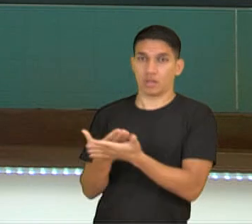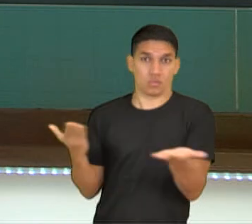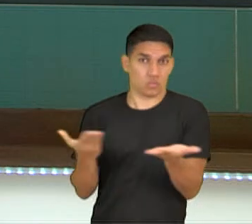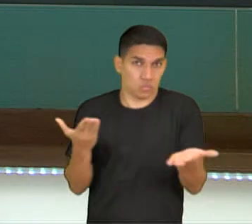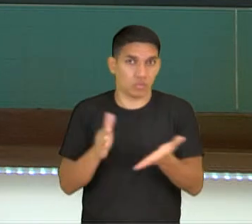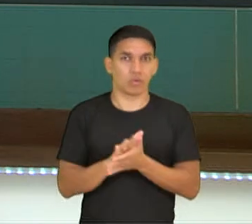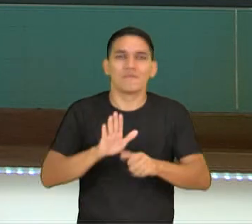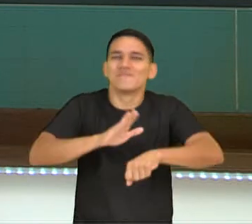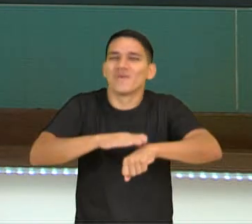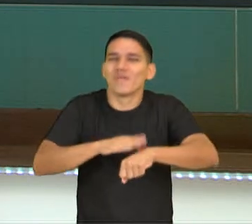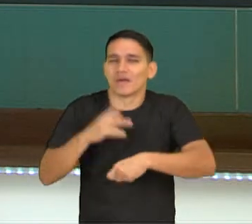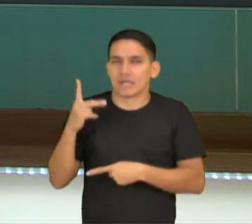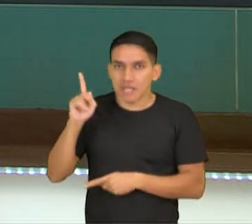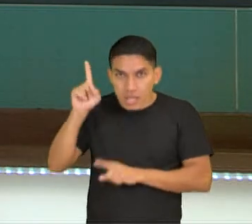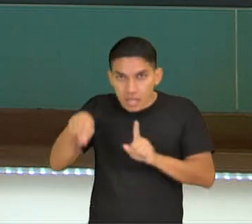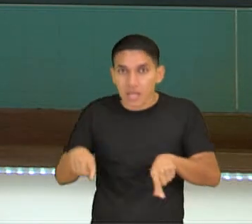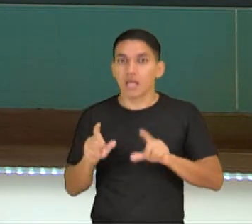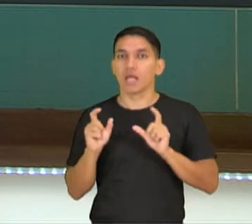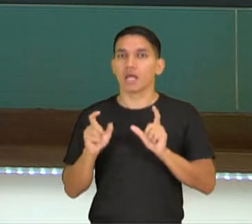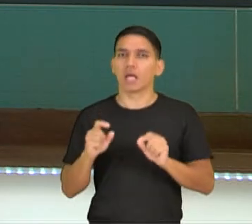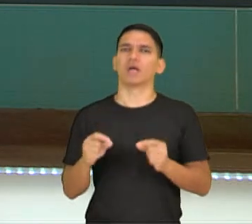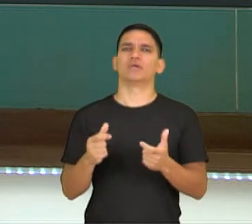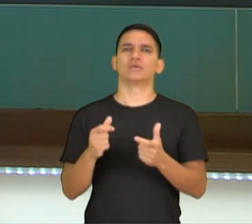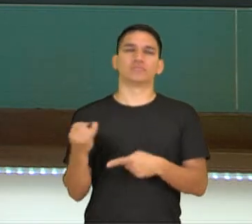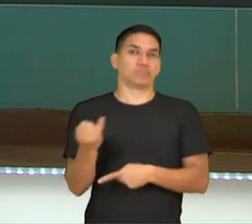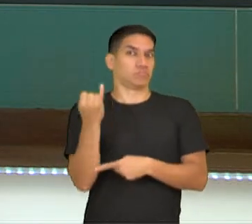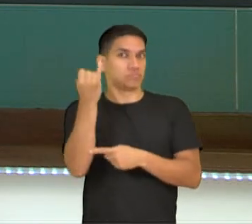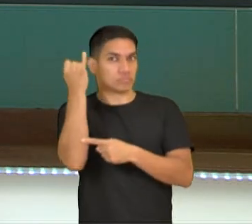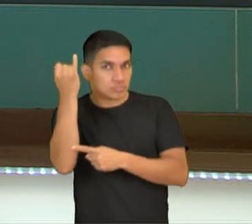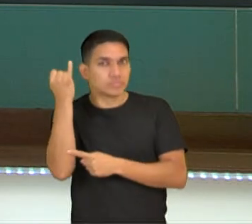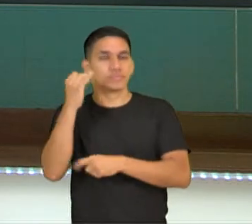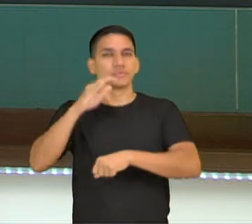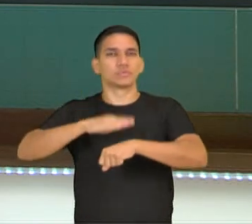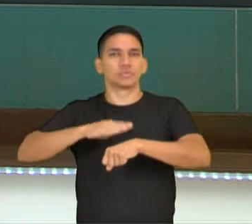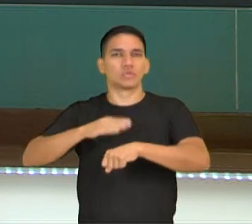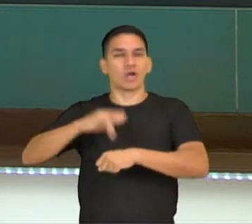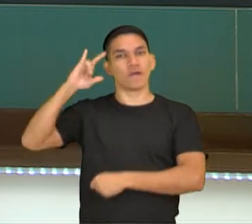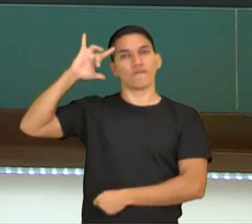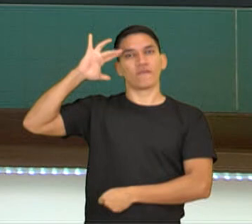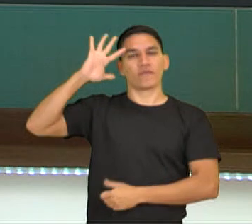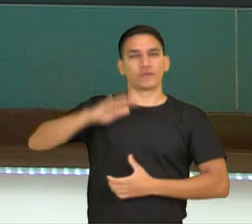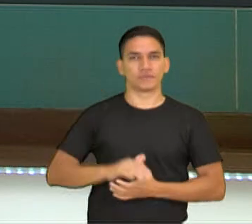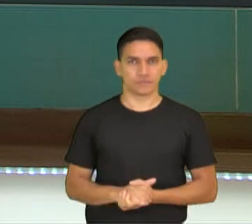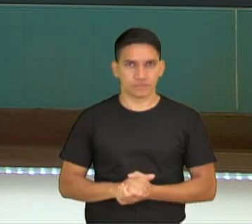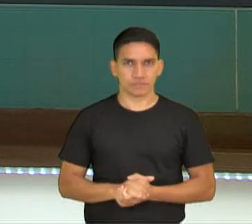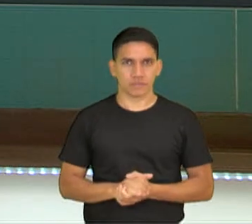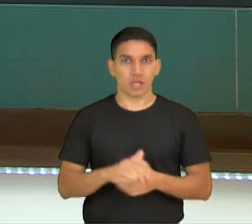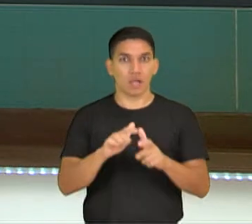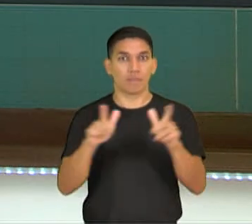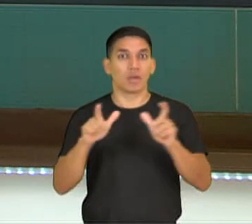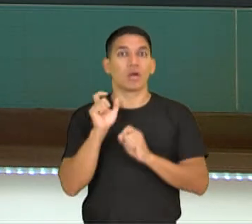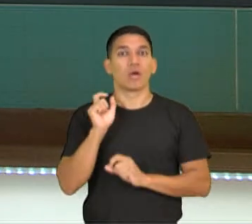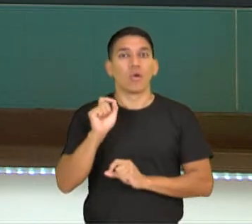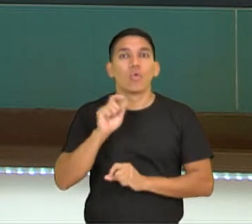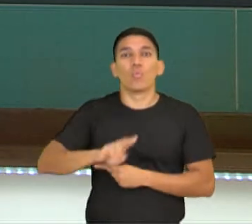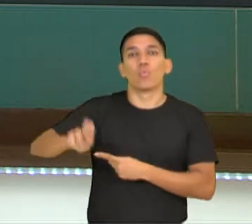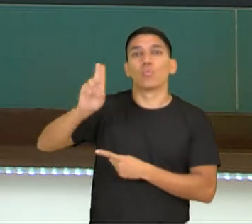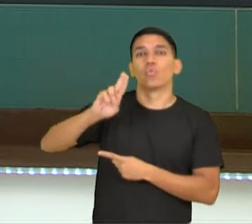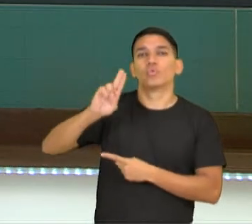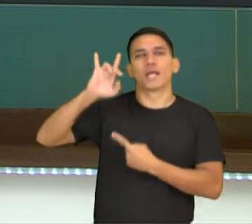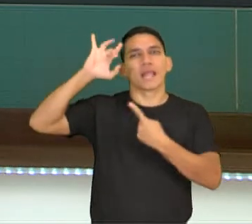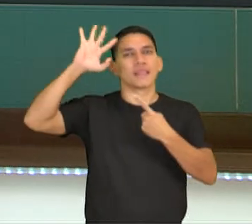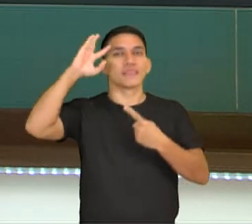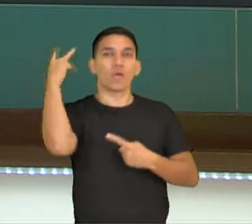nesse momento vai ser muito importante para esses filósofos. Boa parte deles vai usar a teoria platônica